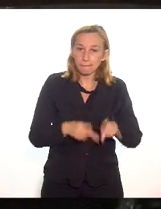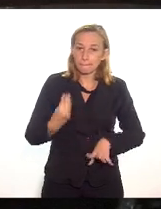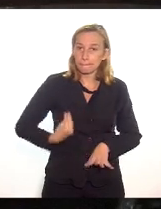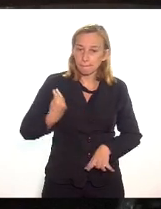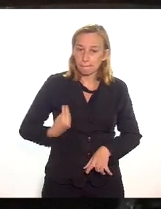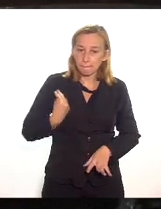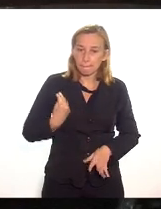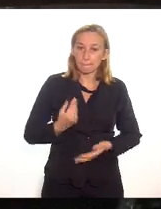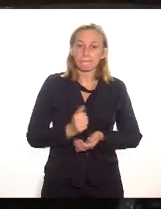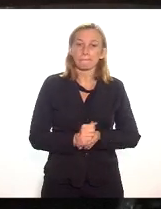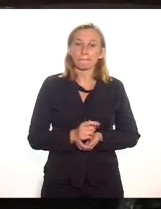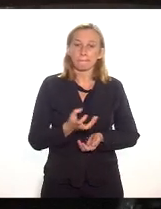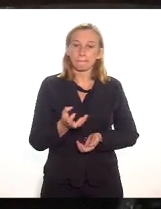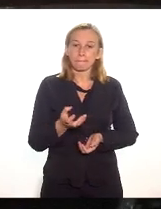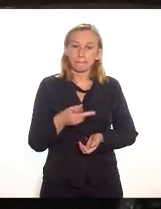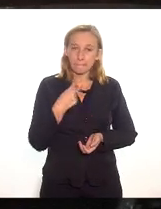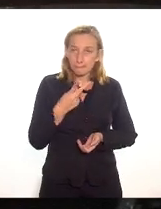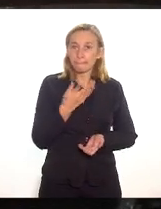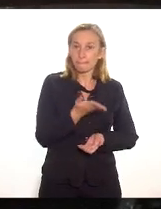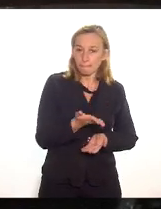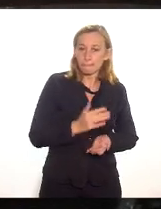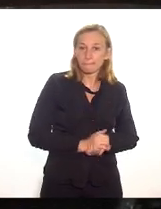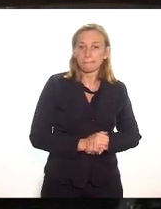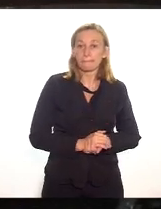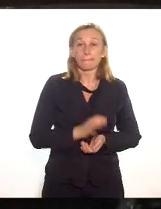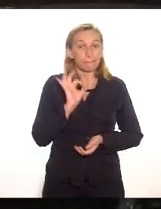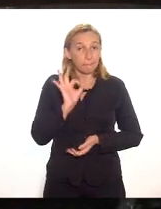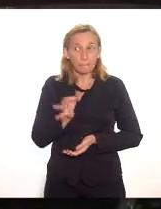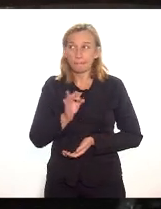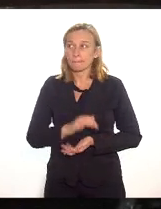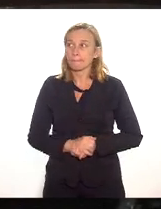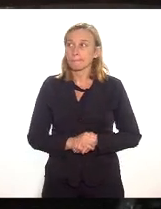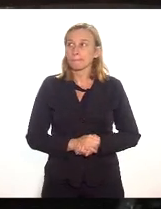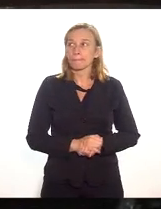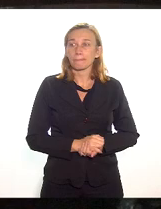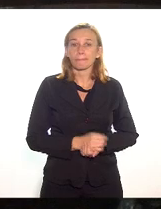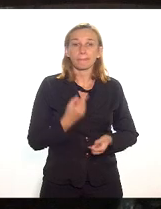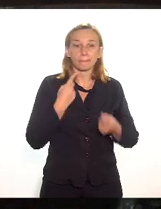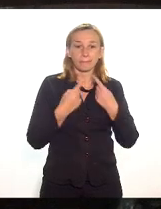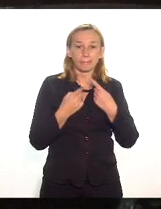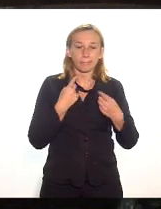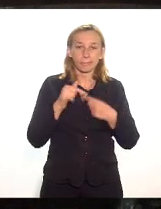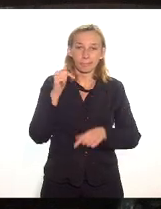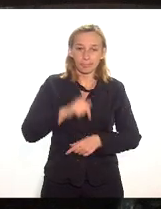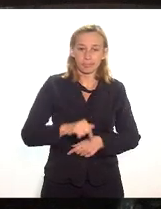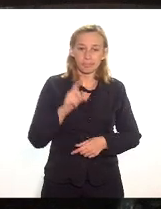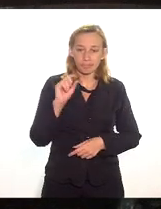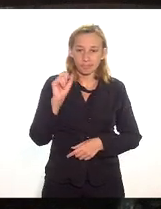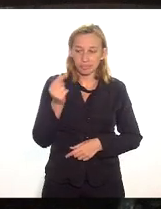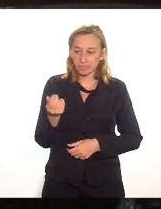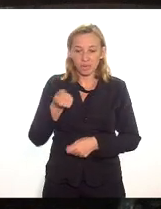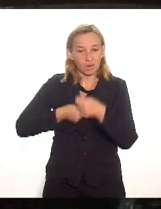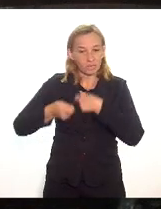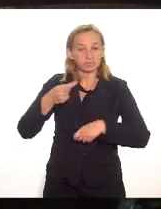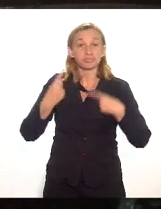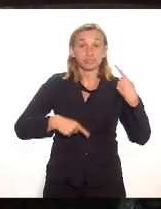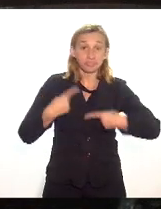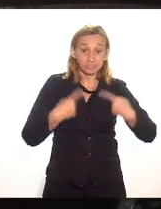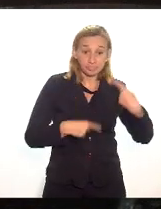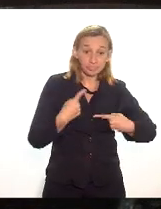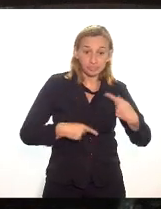sobreviver, é disso que estamos falando. E é óbvio que o debate aqui é econômico, é político,